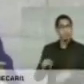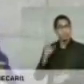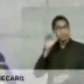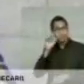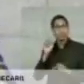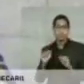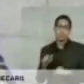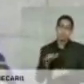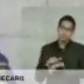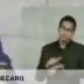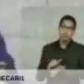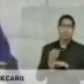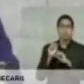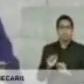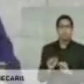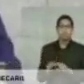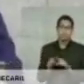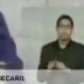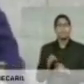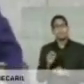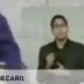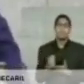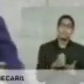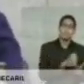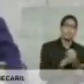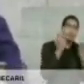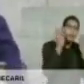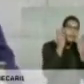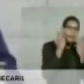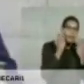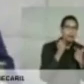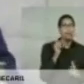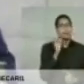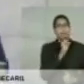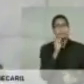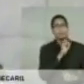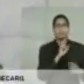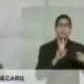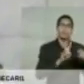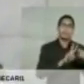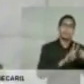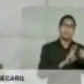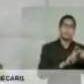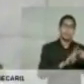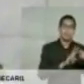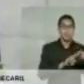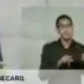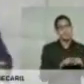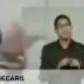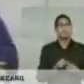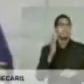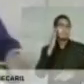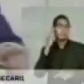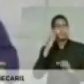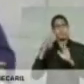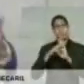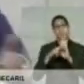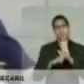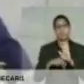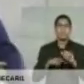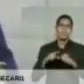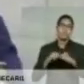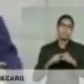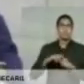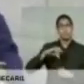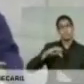sua falta, sua ausência abonada, se levasse o seu animal num caso emergencial, respeitando os limites do artigo